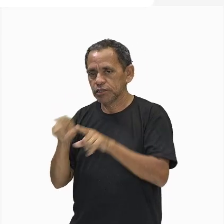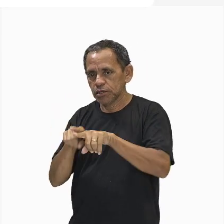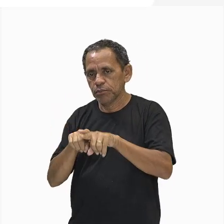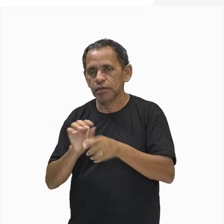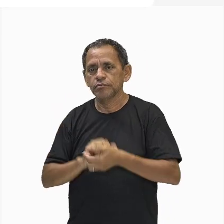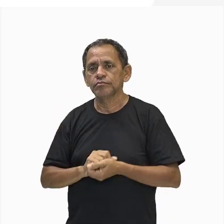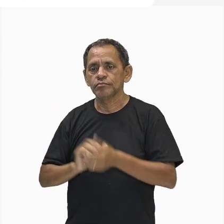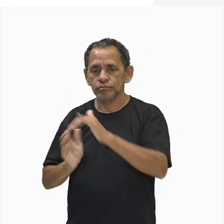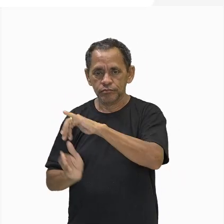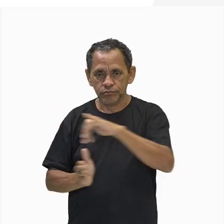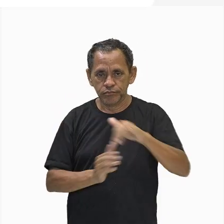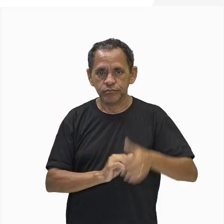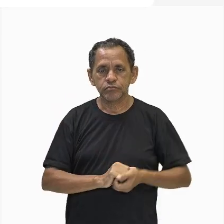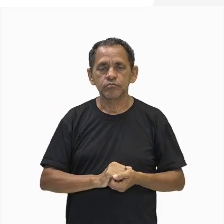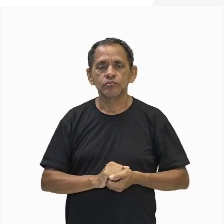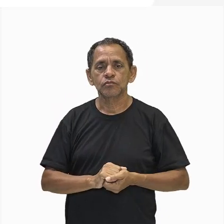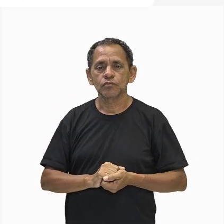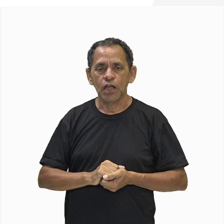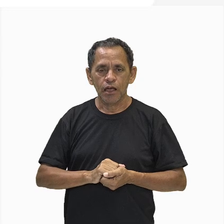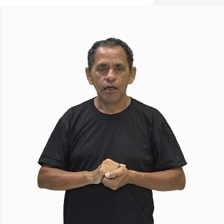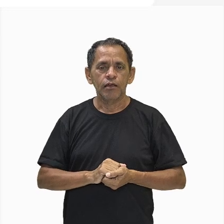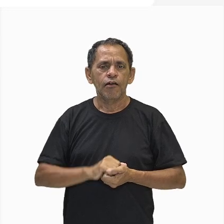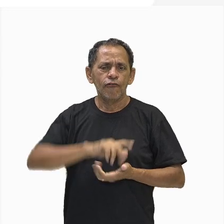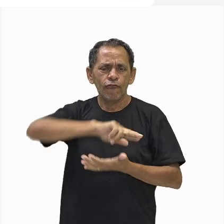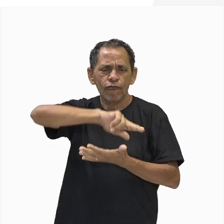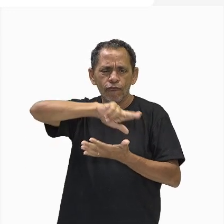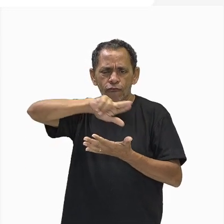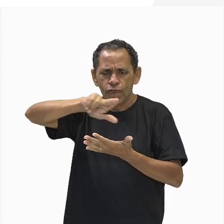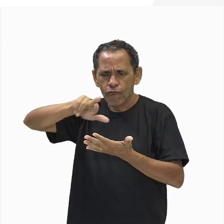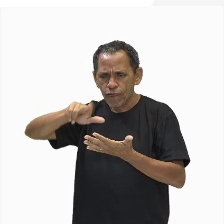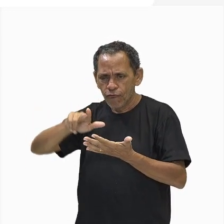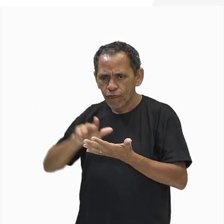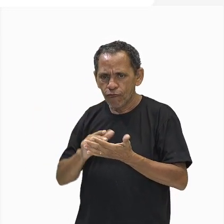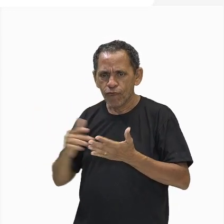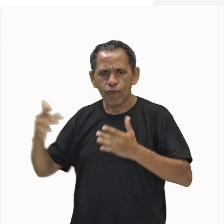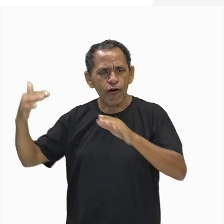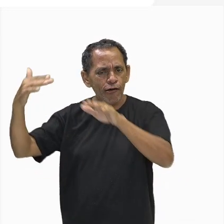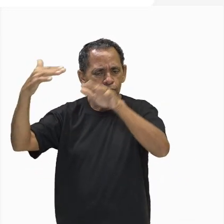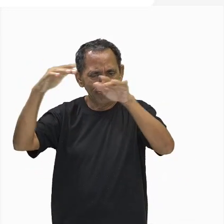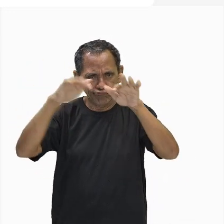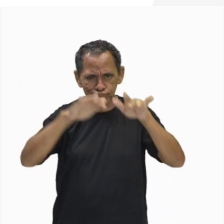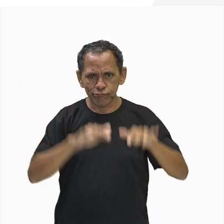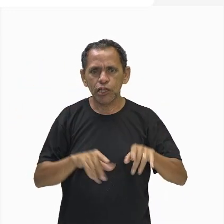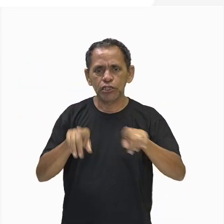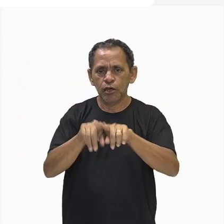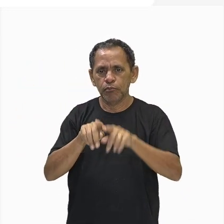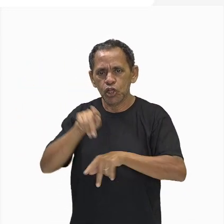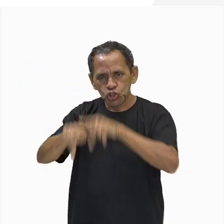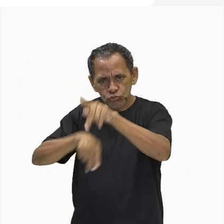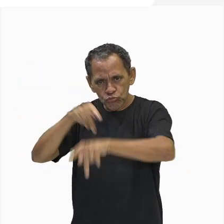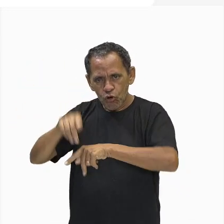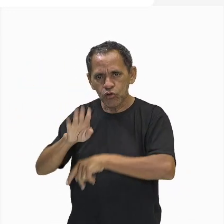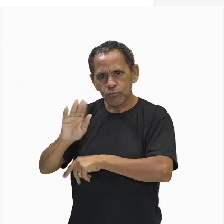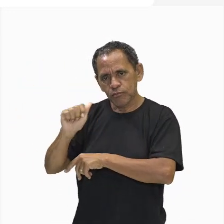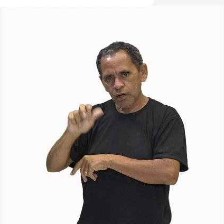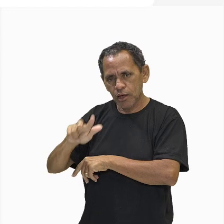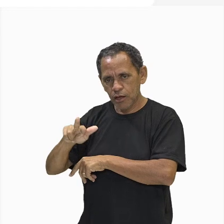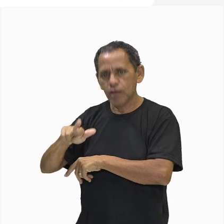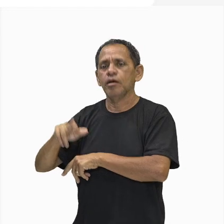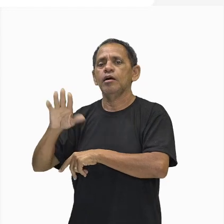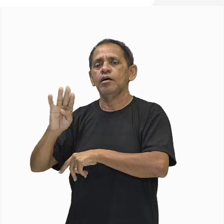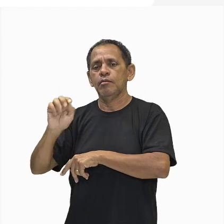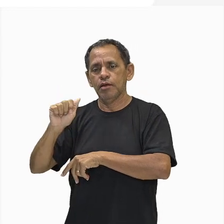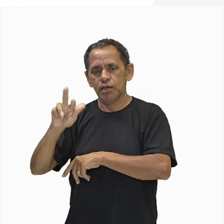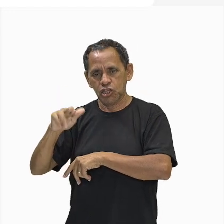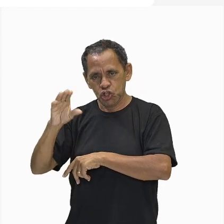já dessas sucessivas ondas, né, de povos bárbaros. Aí temos em 476, Odoacro, chefe